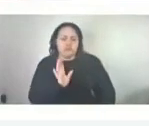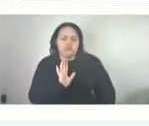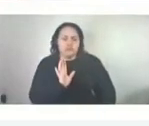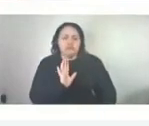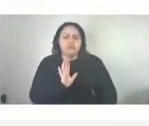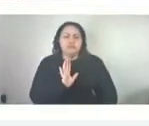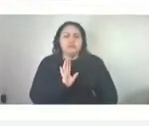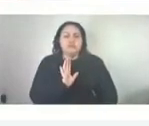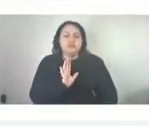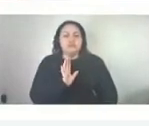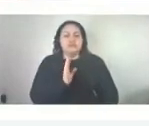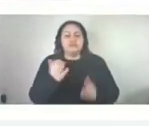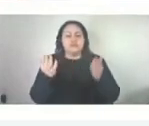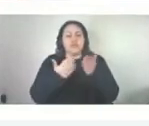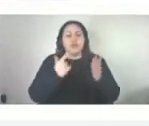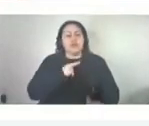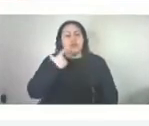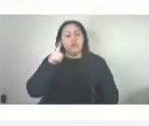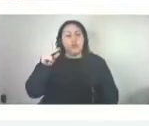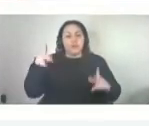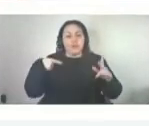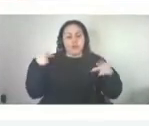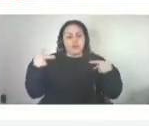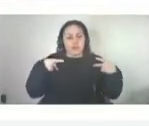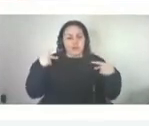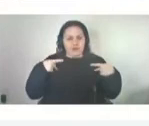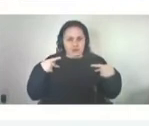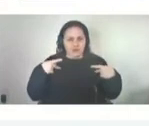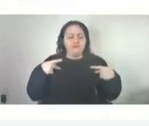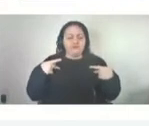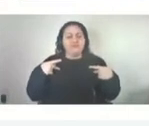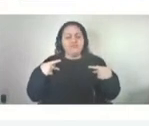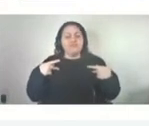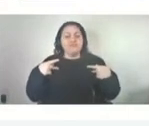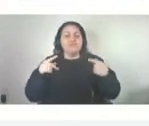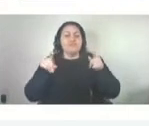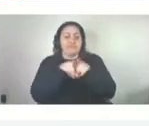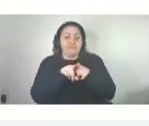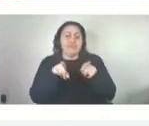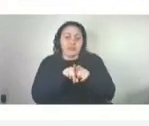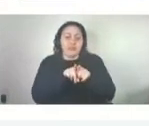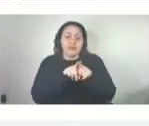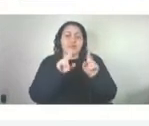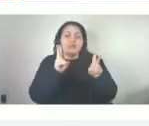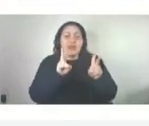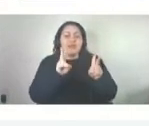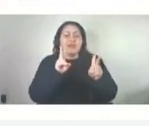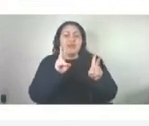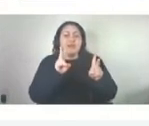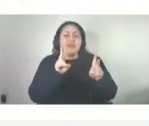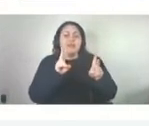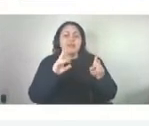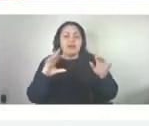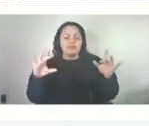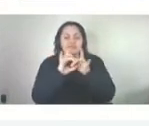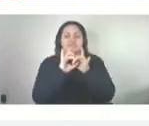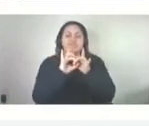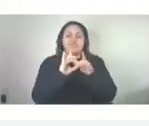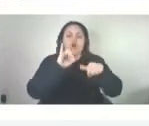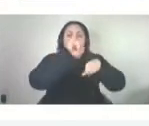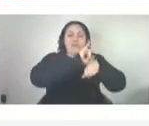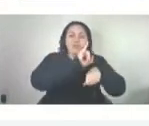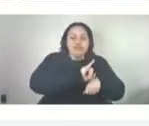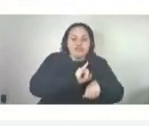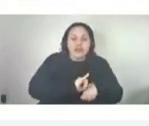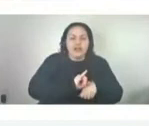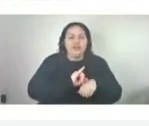viram. Aí está outro personagem, também criado a partir dessas assemblagens, né, dessas conexões de objetos.